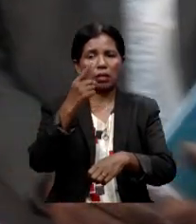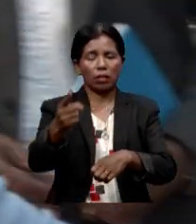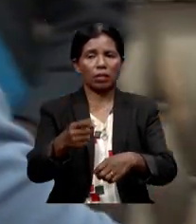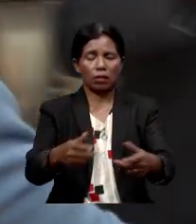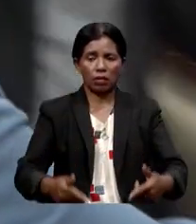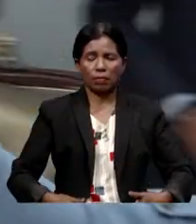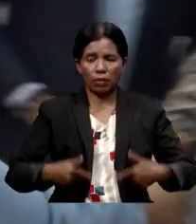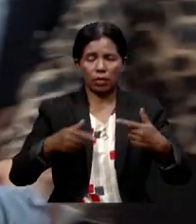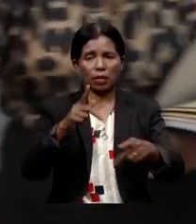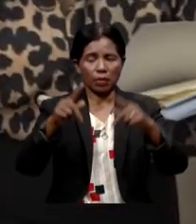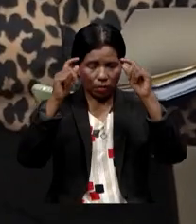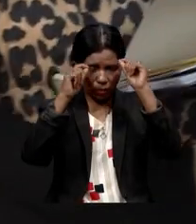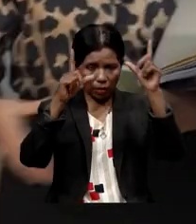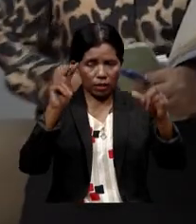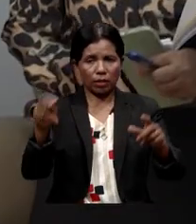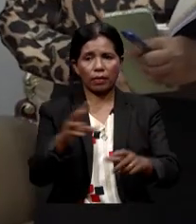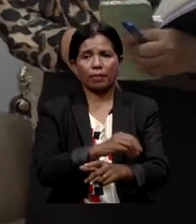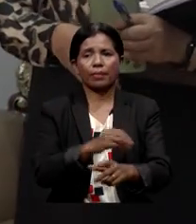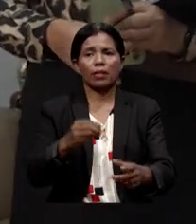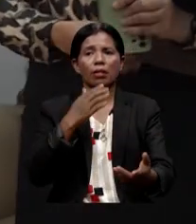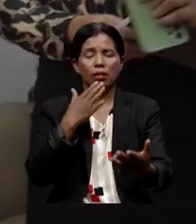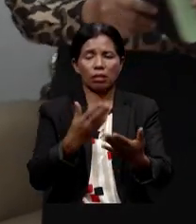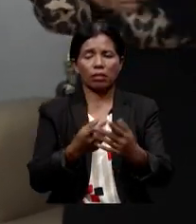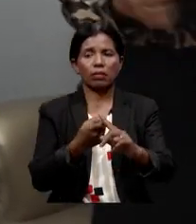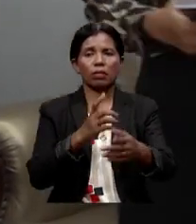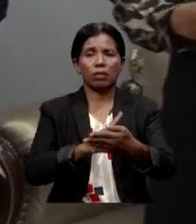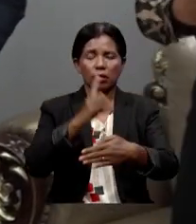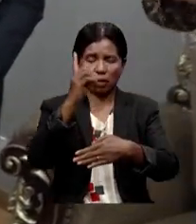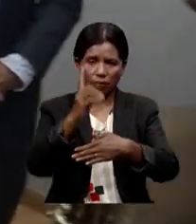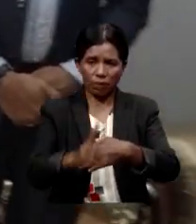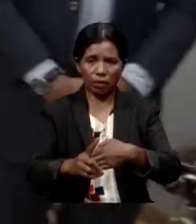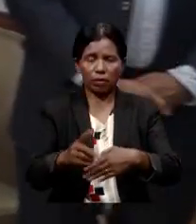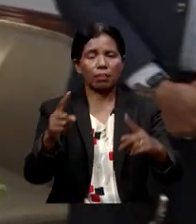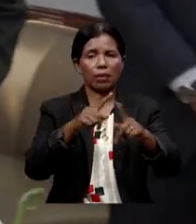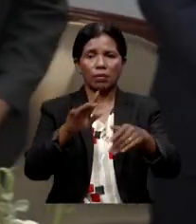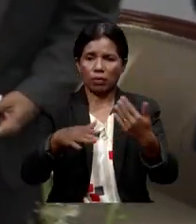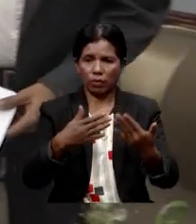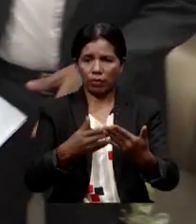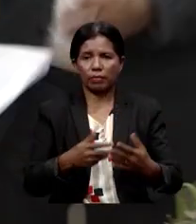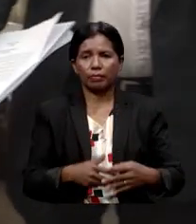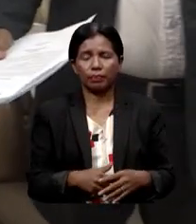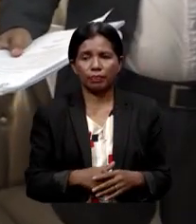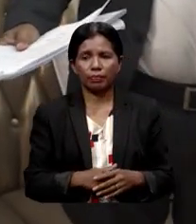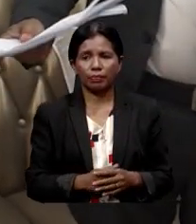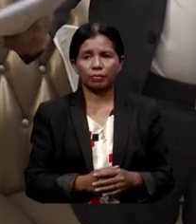mores população timor-uanian, onde garante benefício de desenvolvimento para cidadão roto. Luciano Amaral, Marito da Costa, GMN.